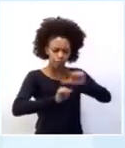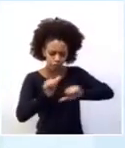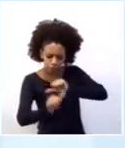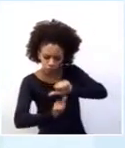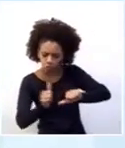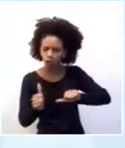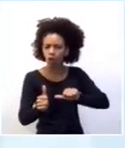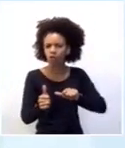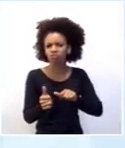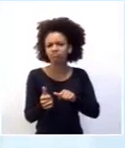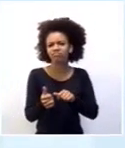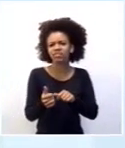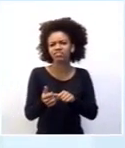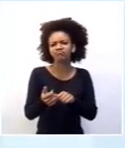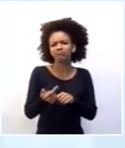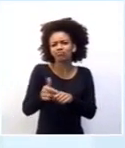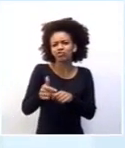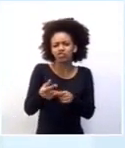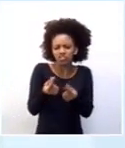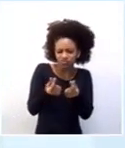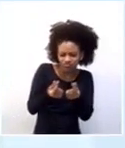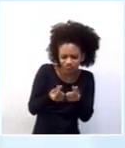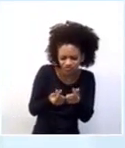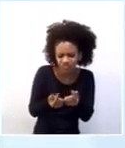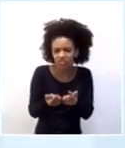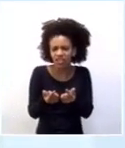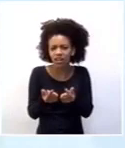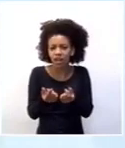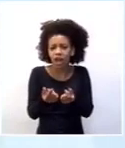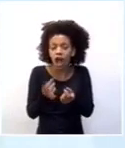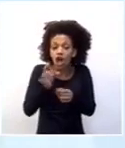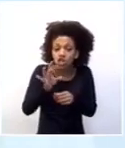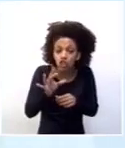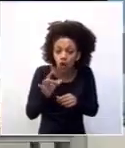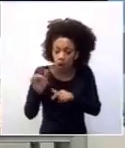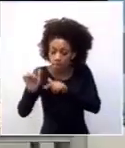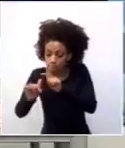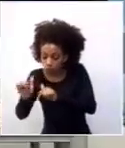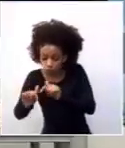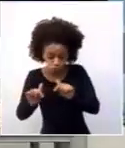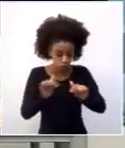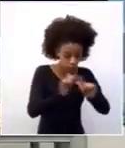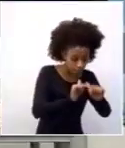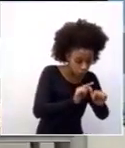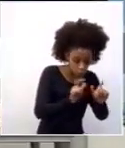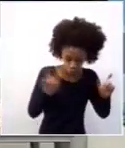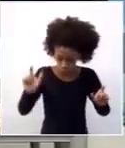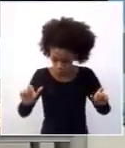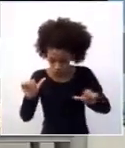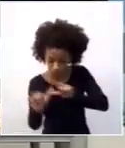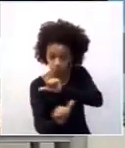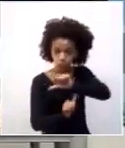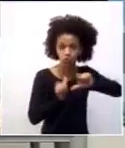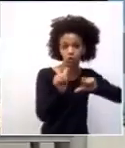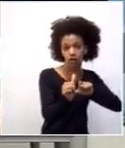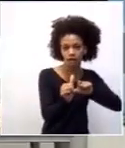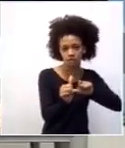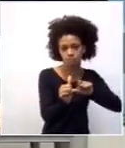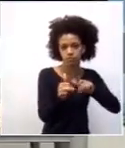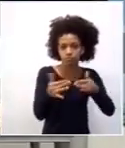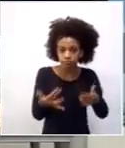existia necessariamente ali um dinheiro, era muito mais a partir das trocas. Por isso que as pedras preciosas têm uma importância bem grande para a